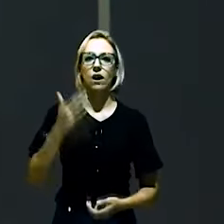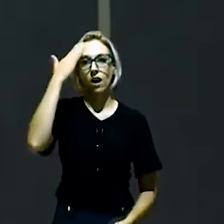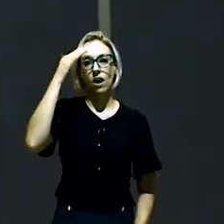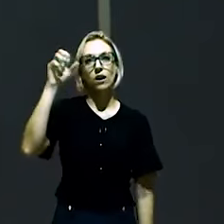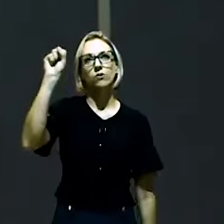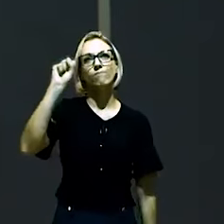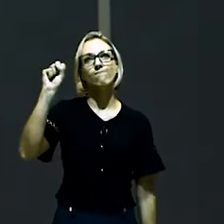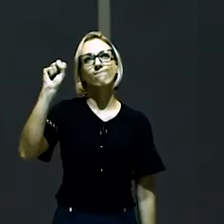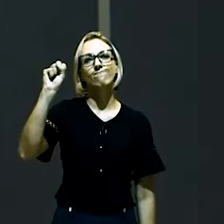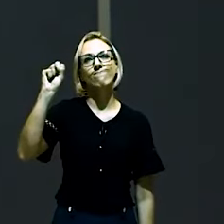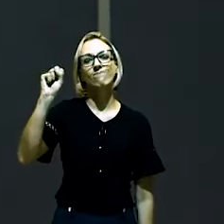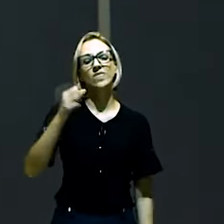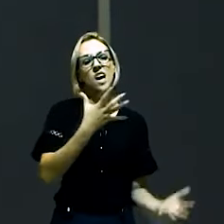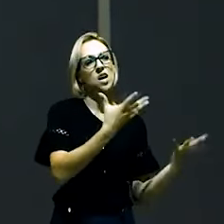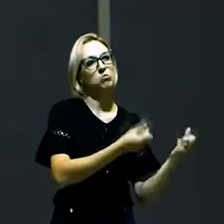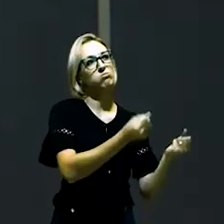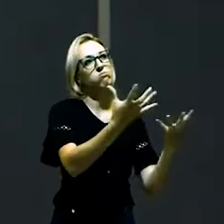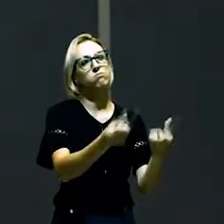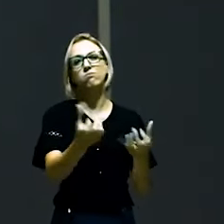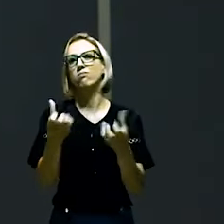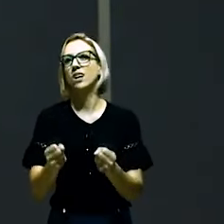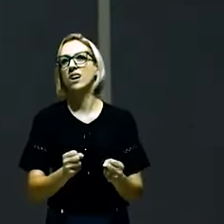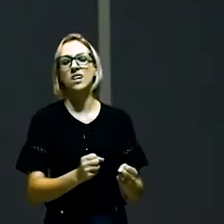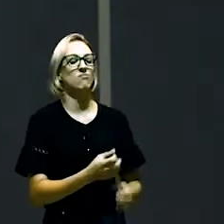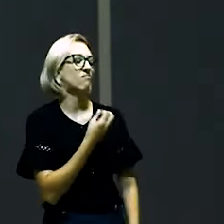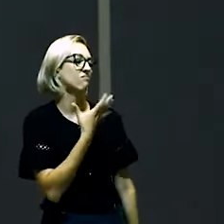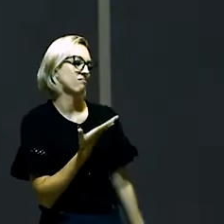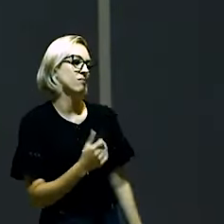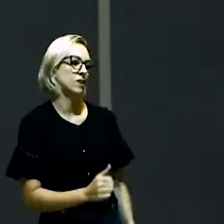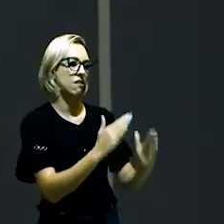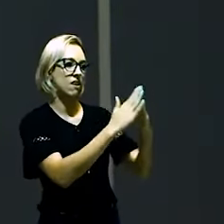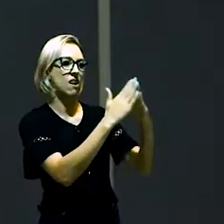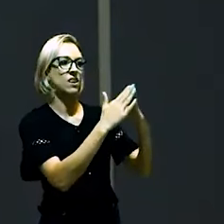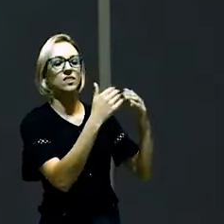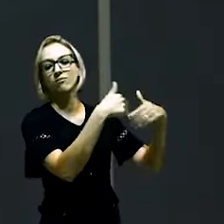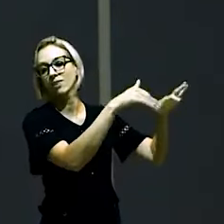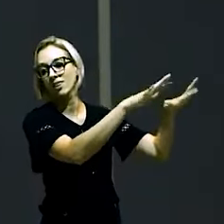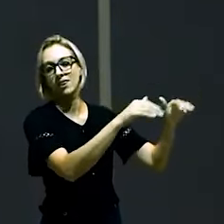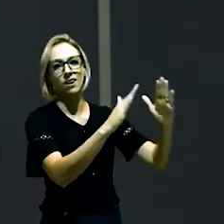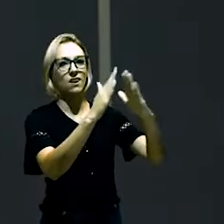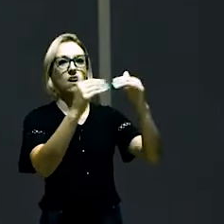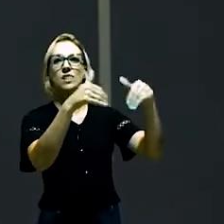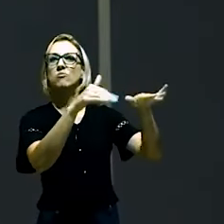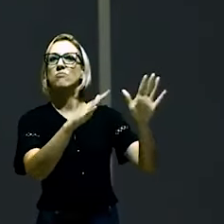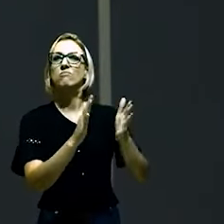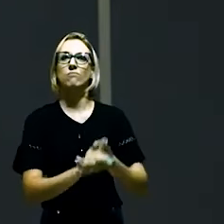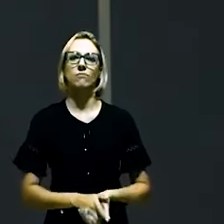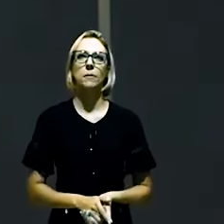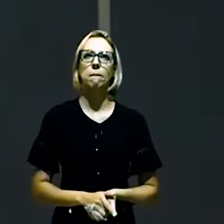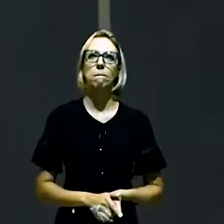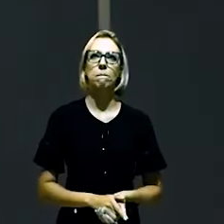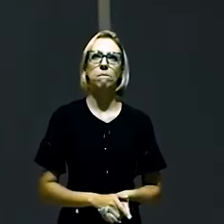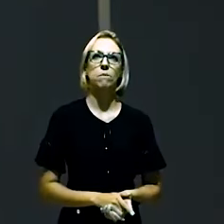É mais ou menos assim. Elas querem que eu construa santuários, altares.